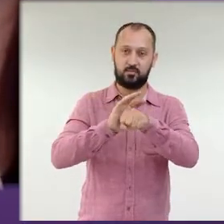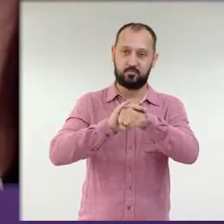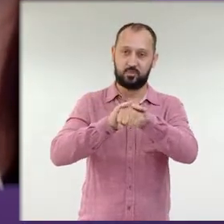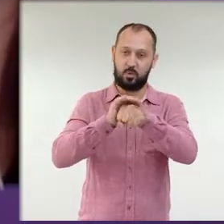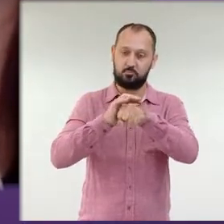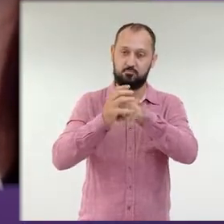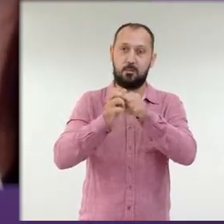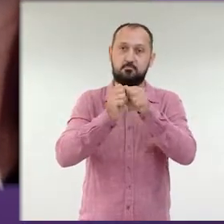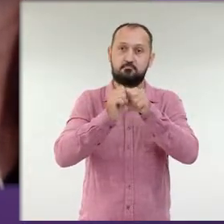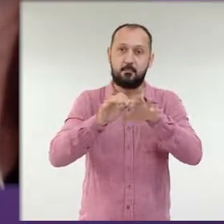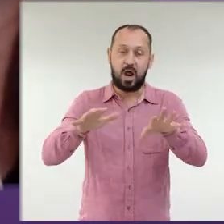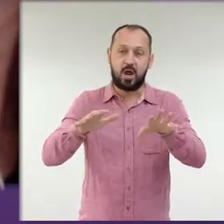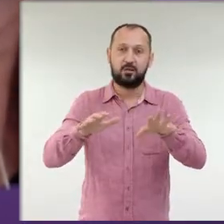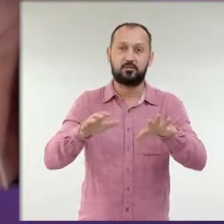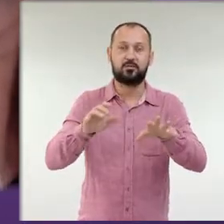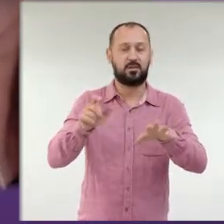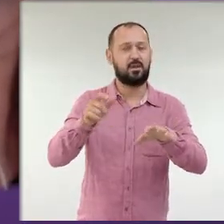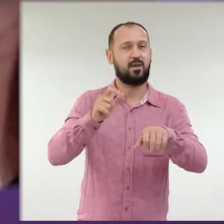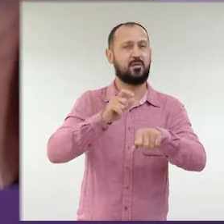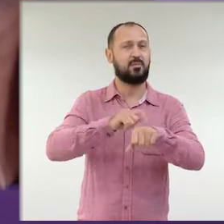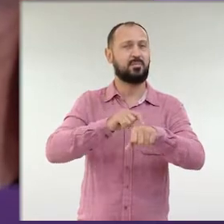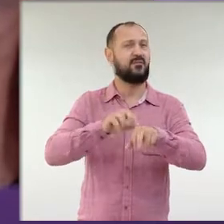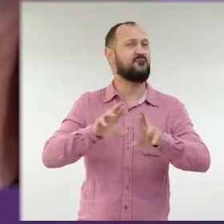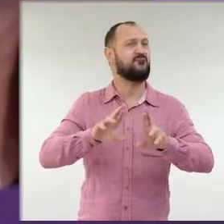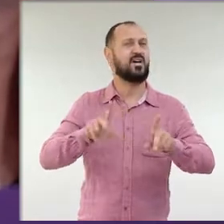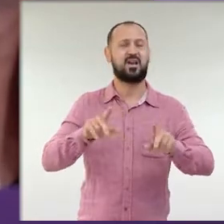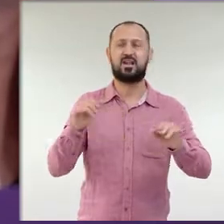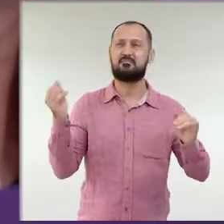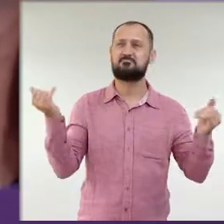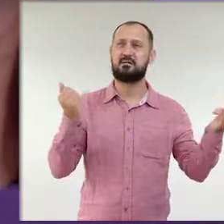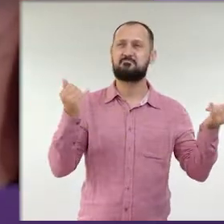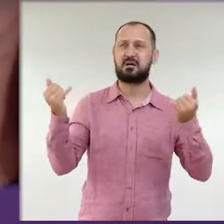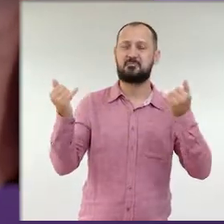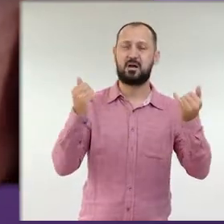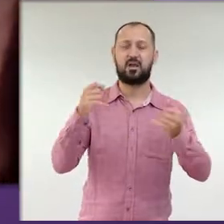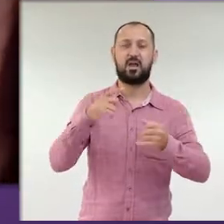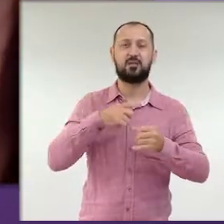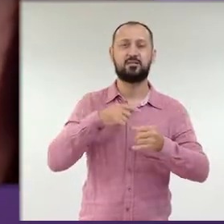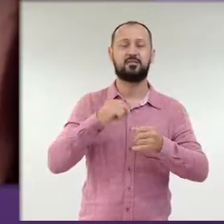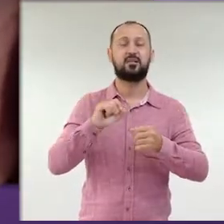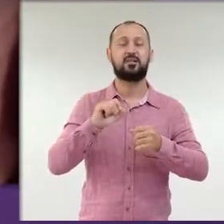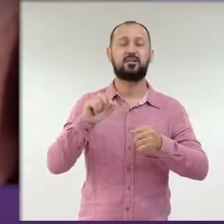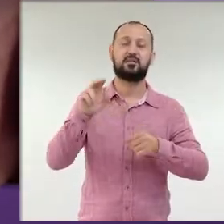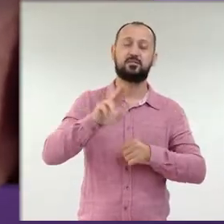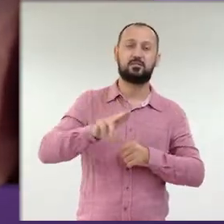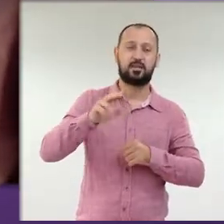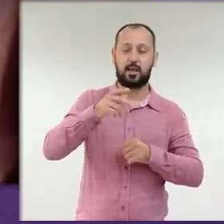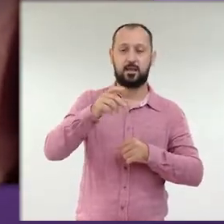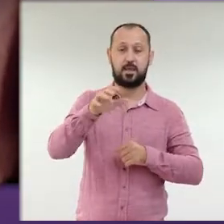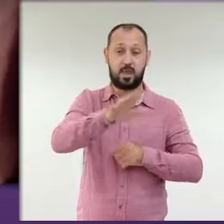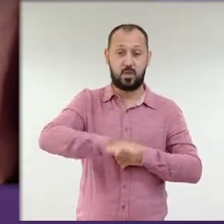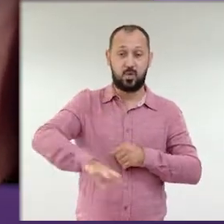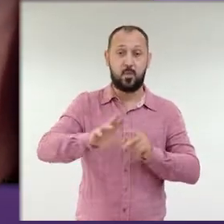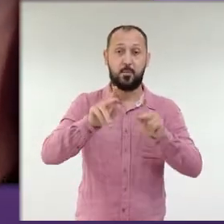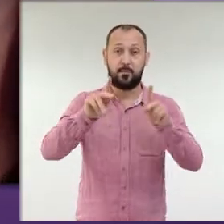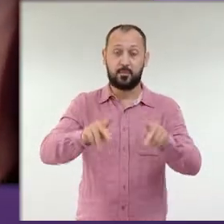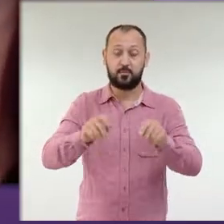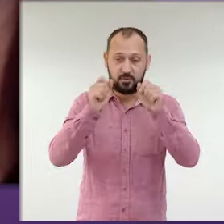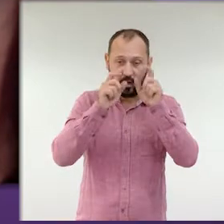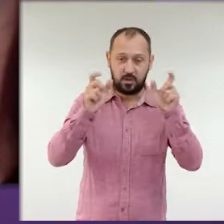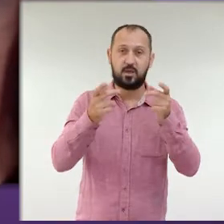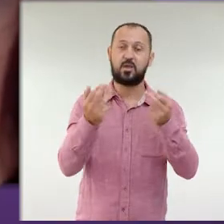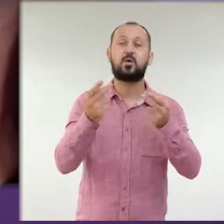que é uma informação nova, no meio de tantas que a gente ainda tem que trabalhar e alertar a população, como é o caso